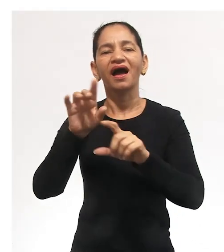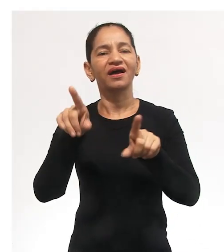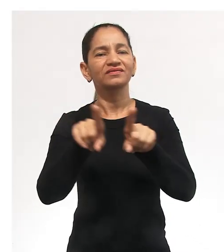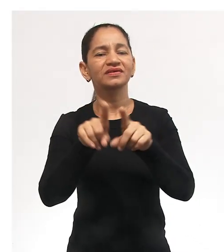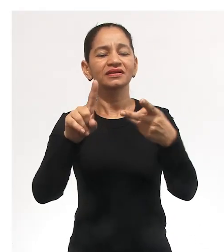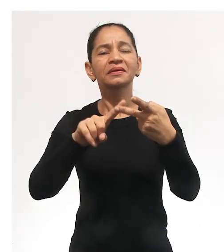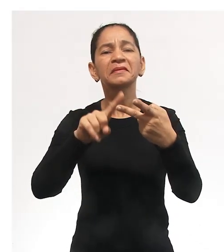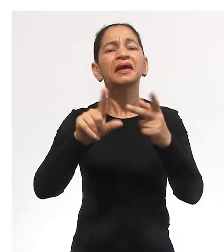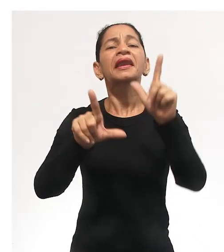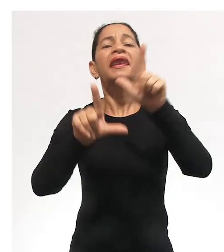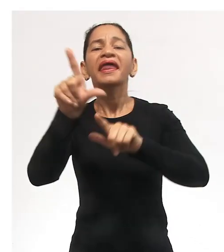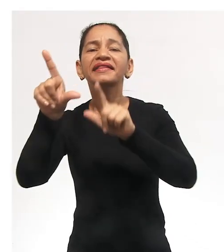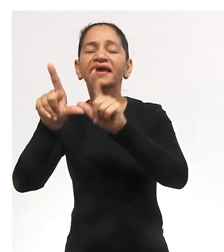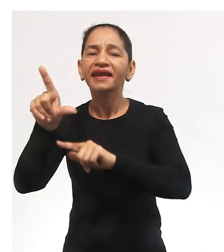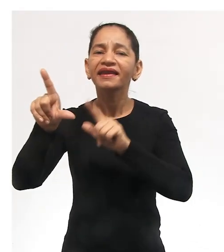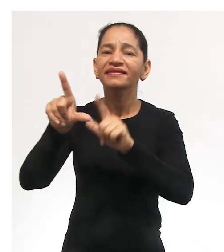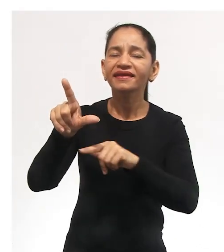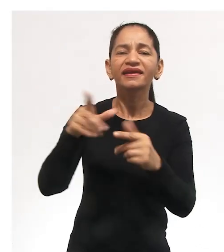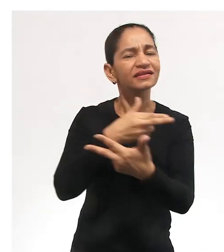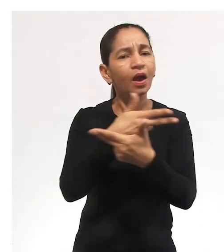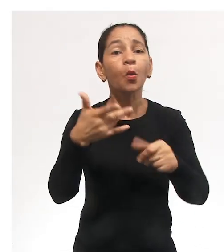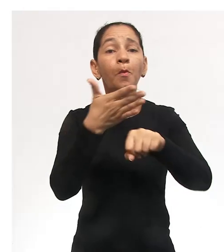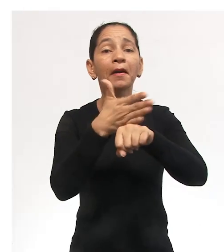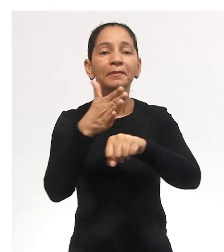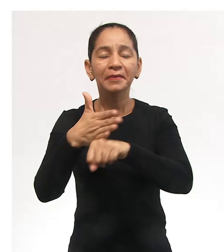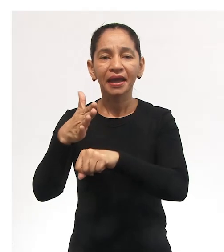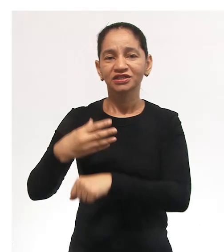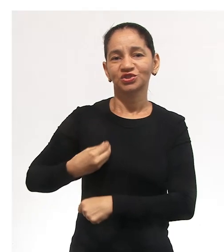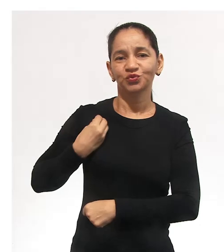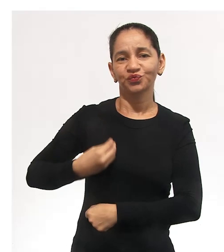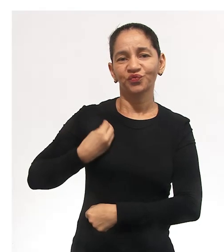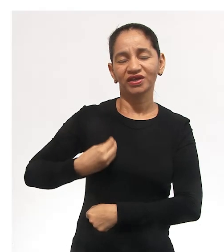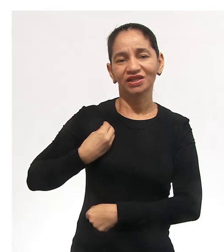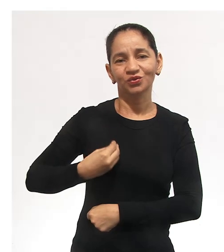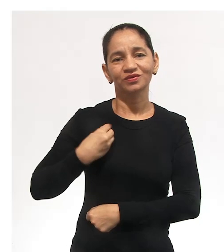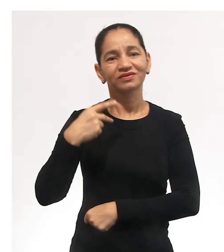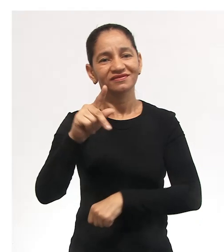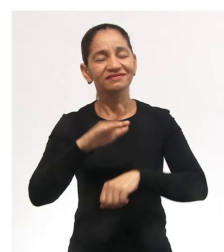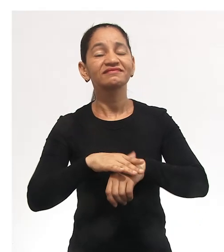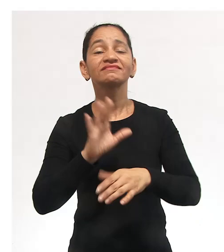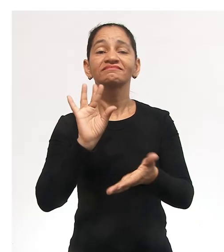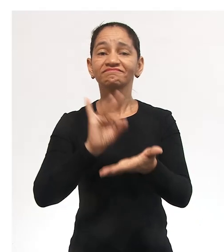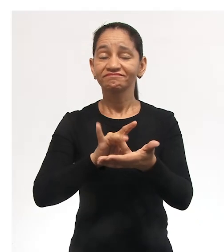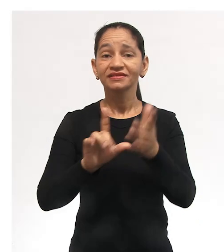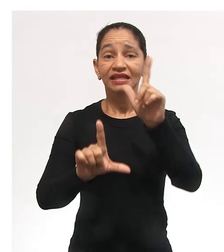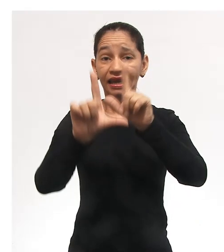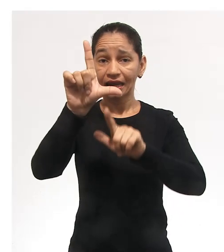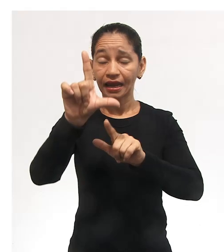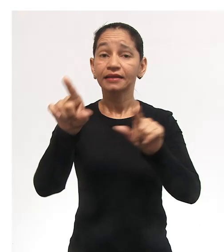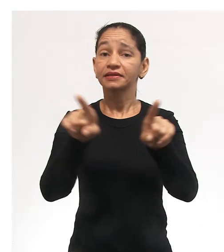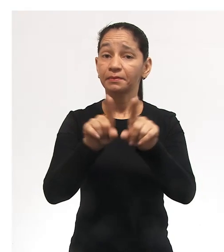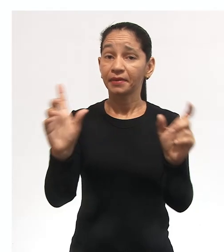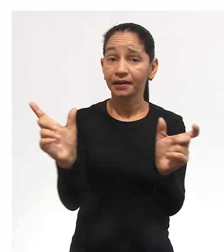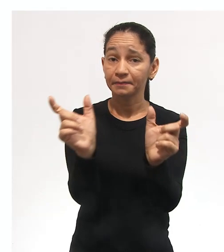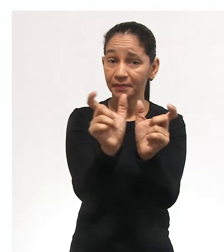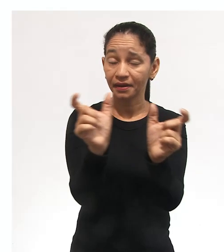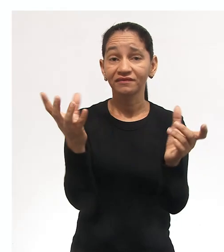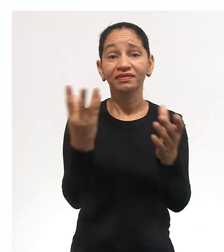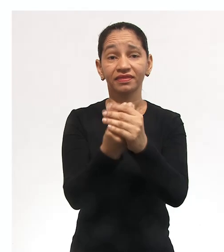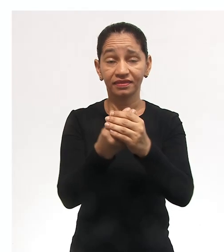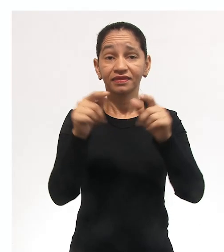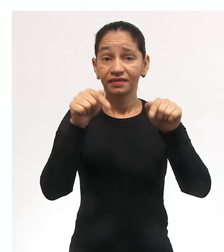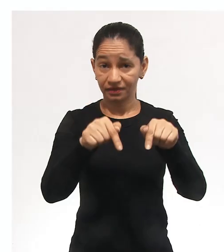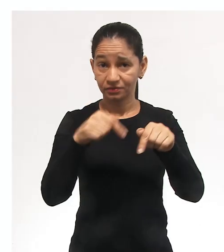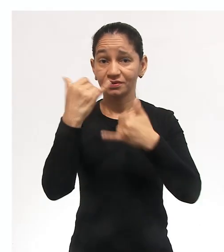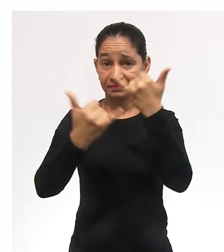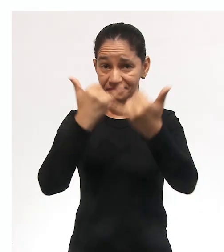de letras e atividades práticas que favorecem o reconhecimento de letras e palavras. As